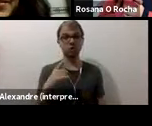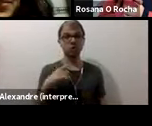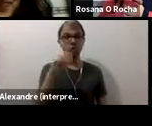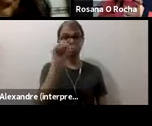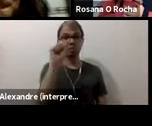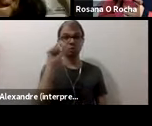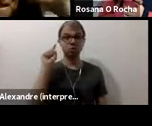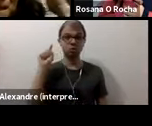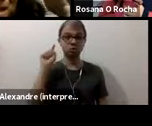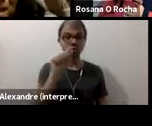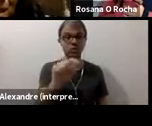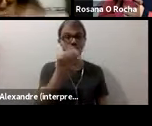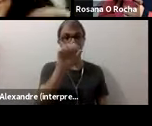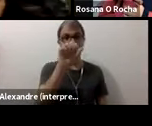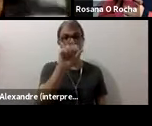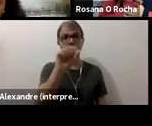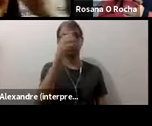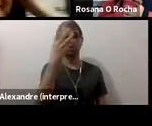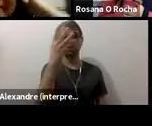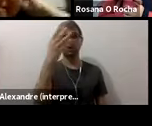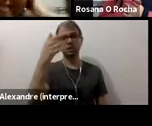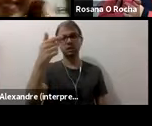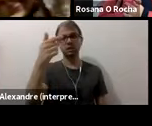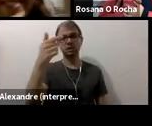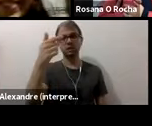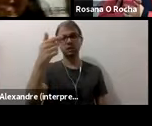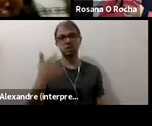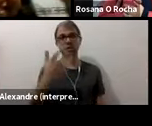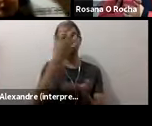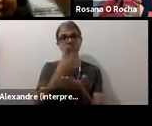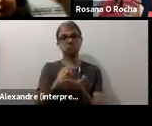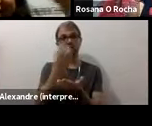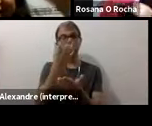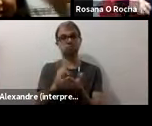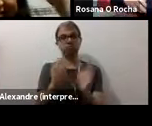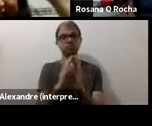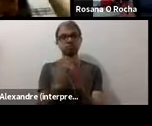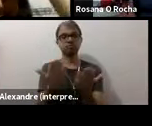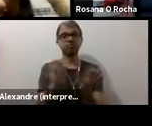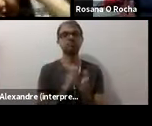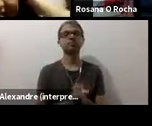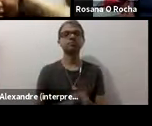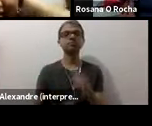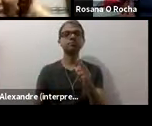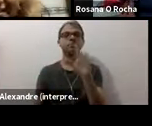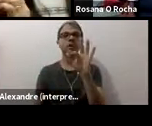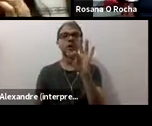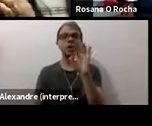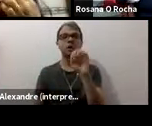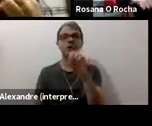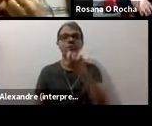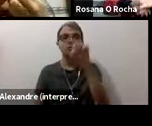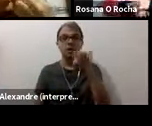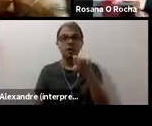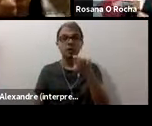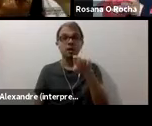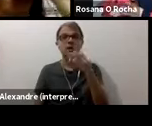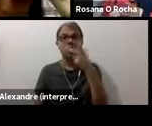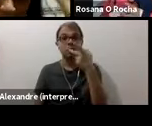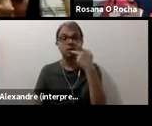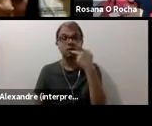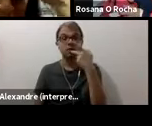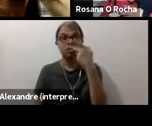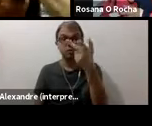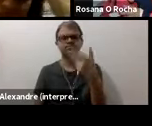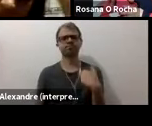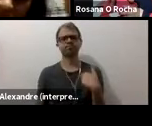8.847 downloads do nosso livro. Muita alegria. Fê, você queria falar alguma coisa? Eu queria dizer que, como professora, eu gostaria que